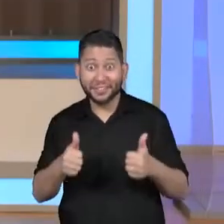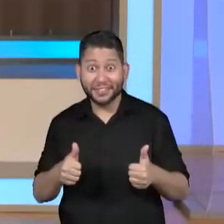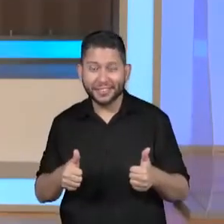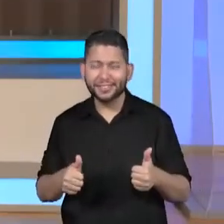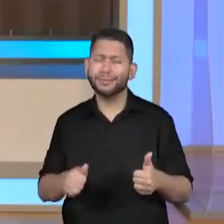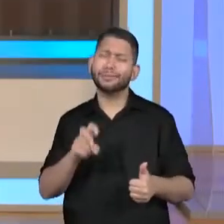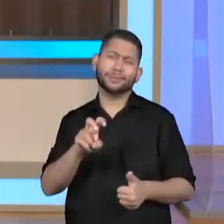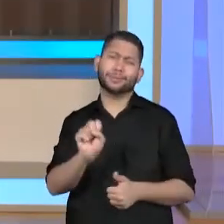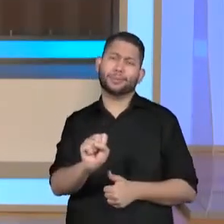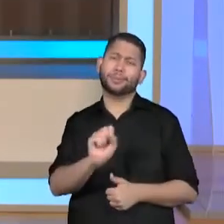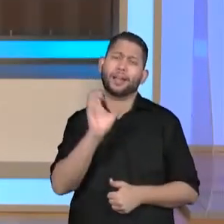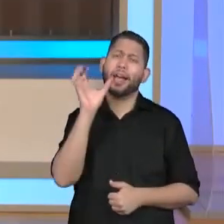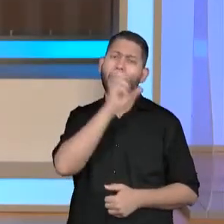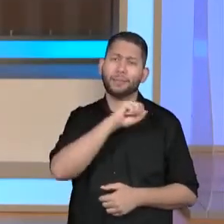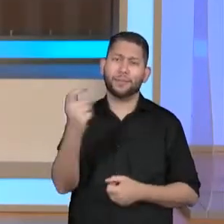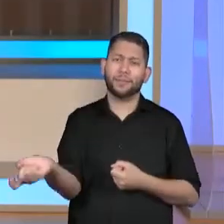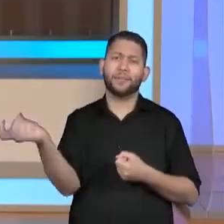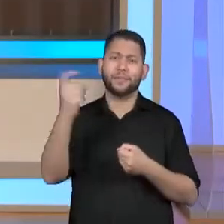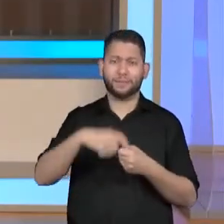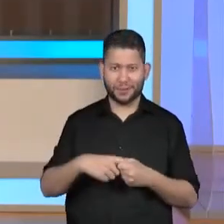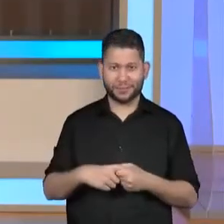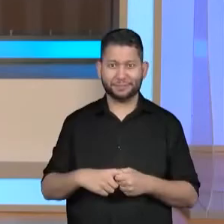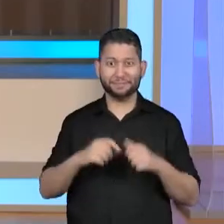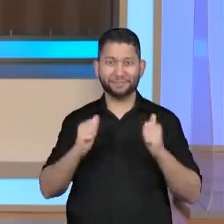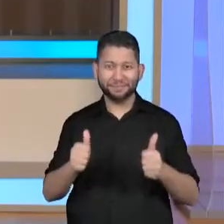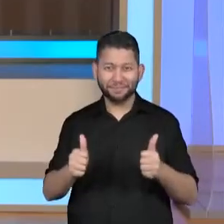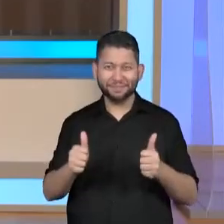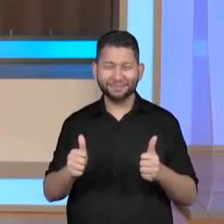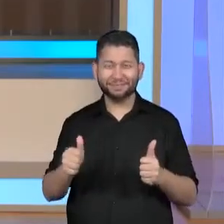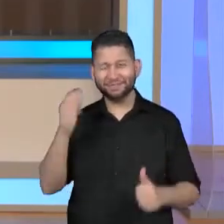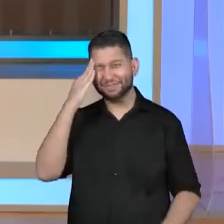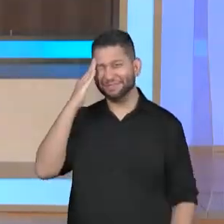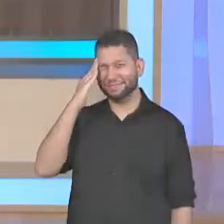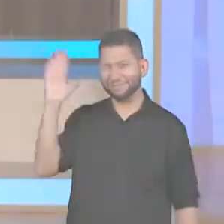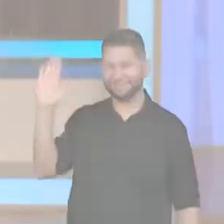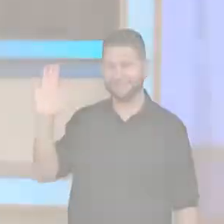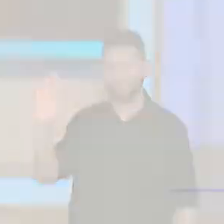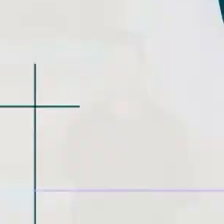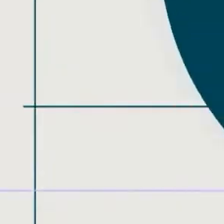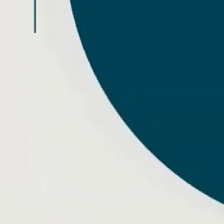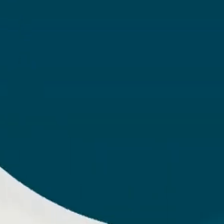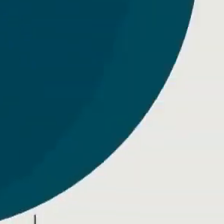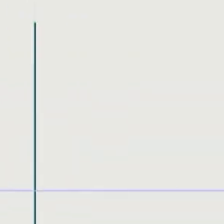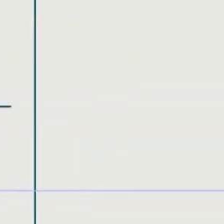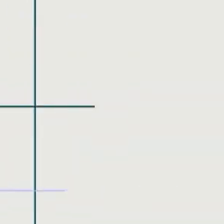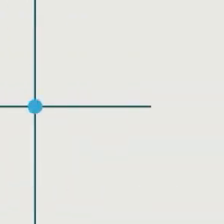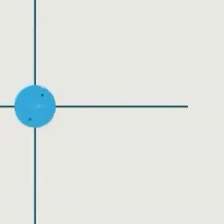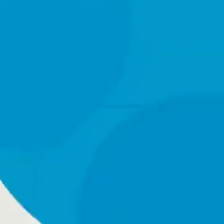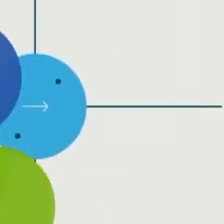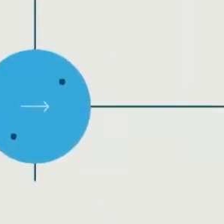5 segundinhos e a gente já está de volta para interagir, tá bom? Então, see you soon!